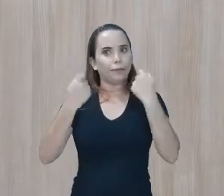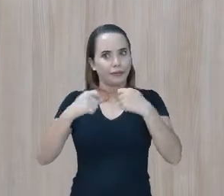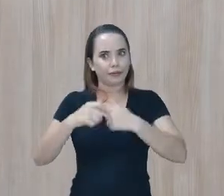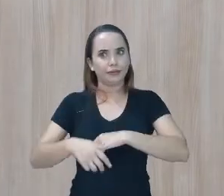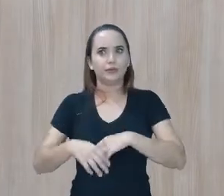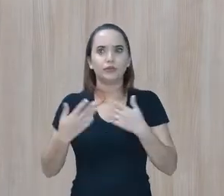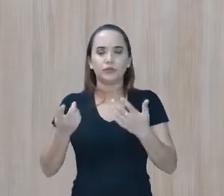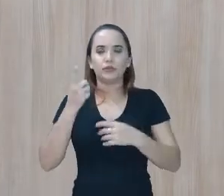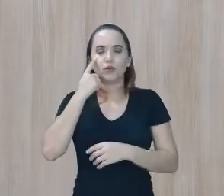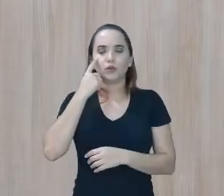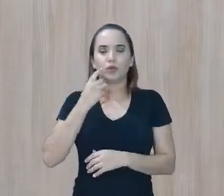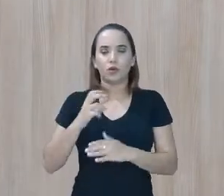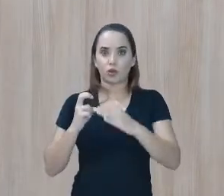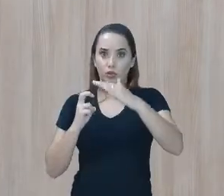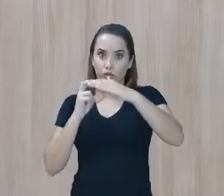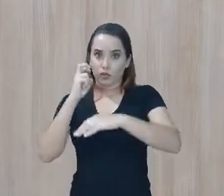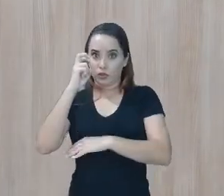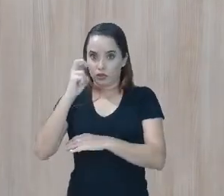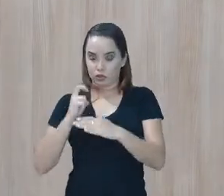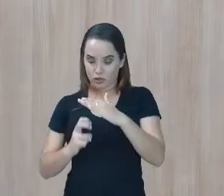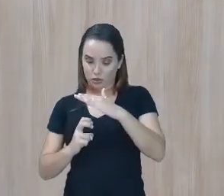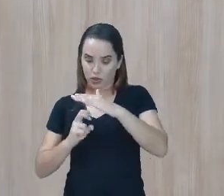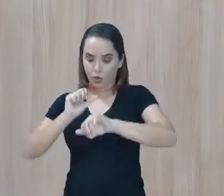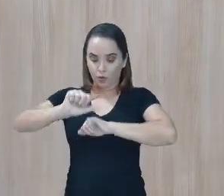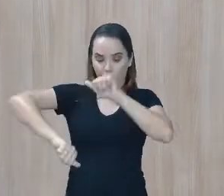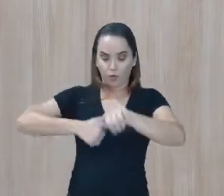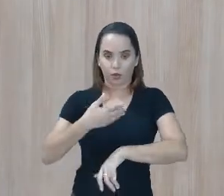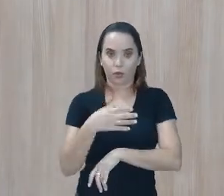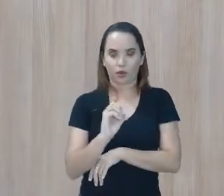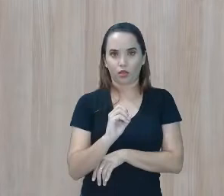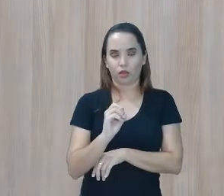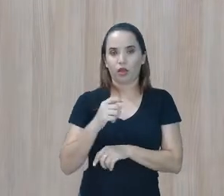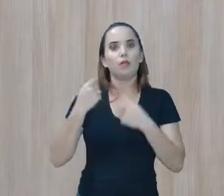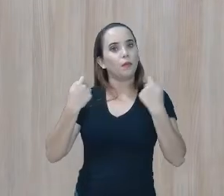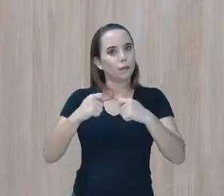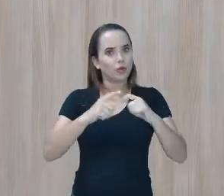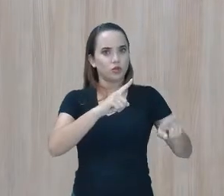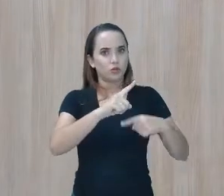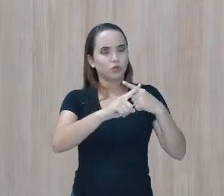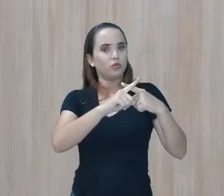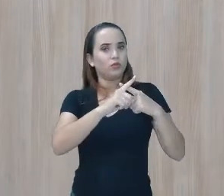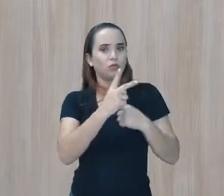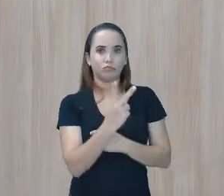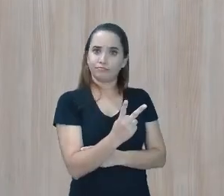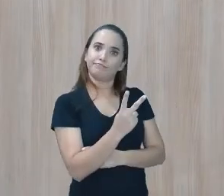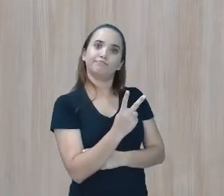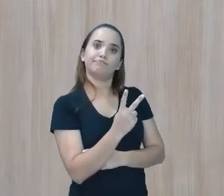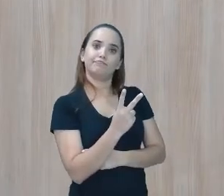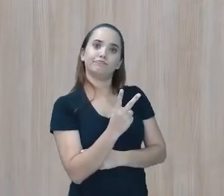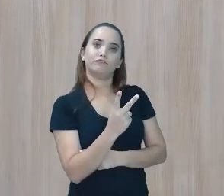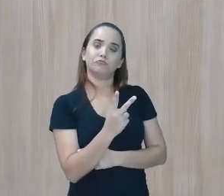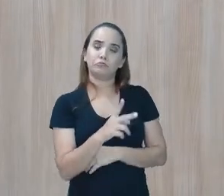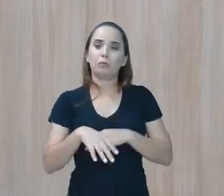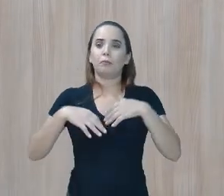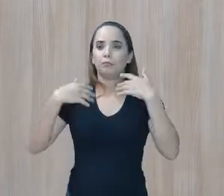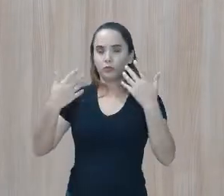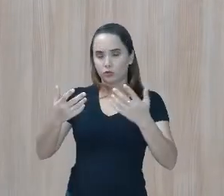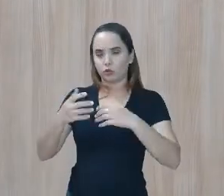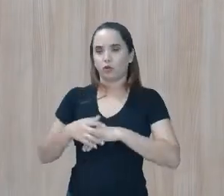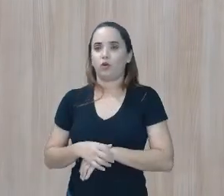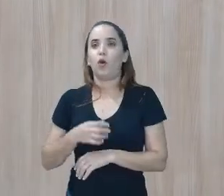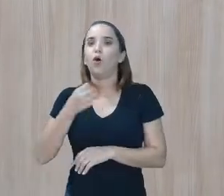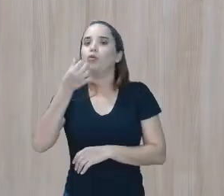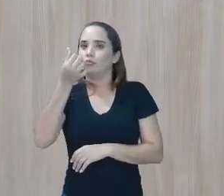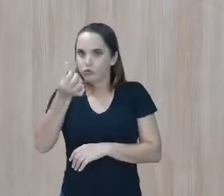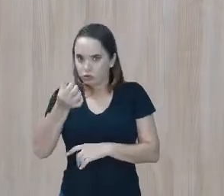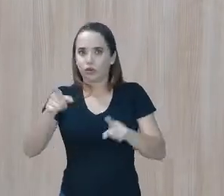né? Ou seja, o 5 para transformar num 10, nesse caso, eu teria que multiplicar por 2. Consequentemente,